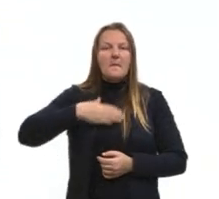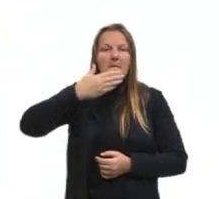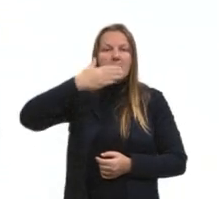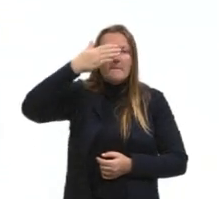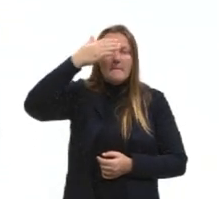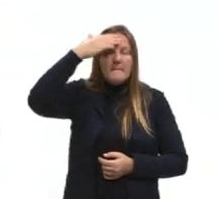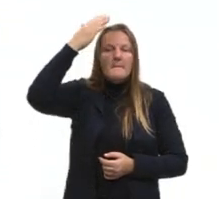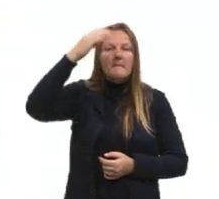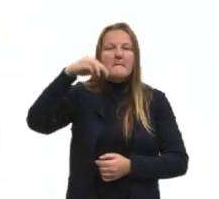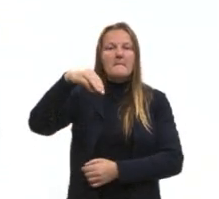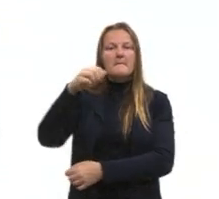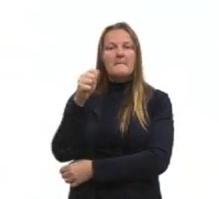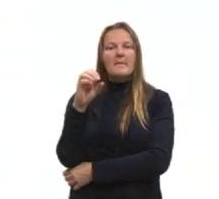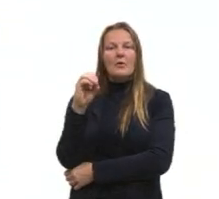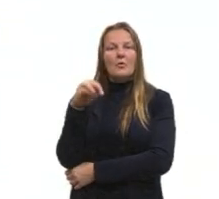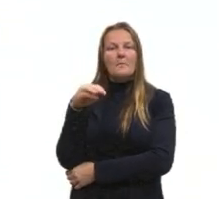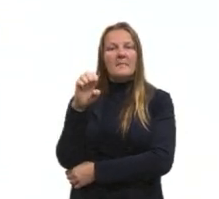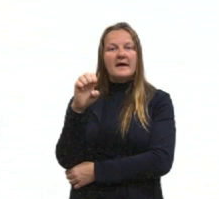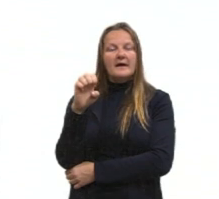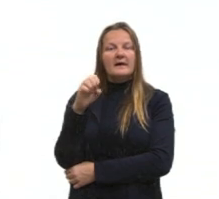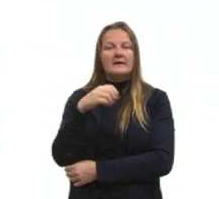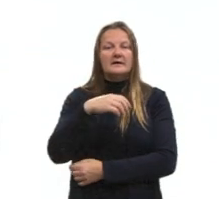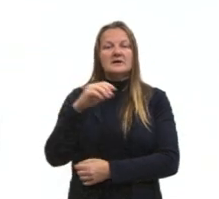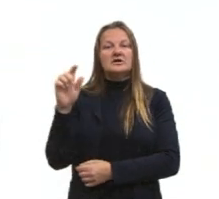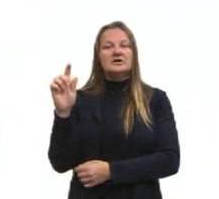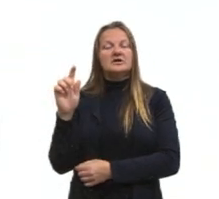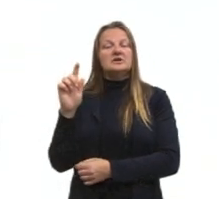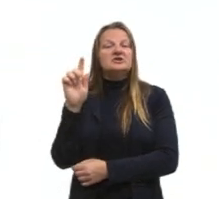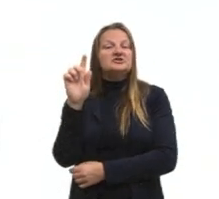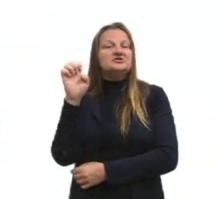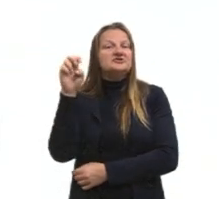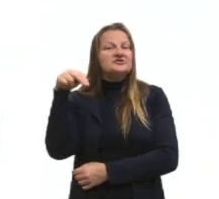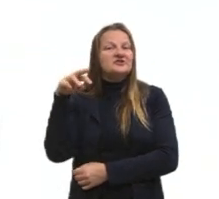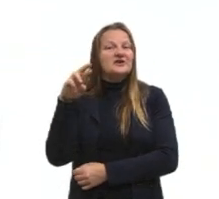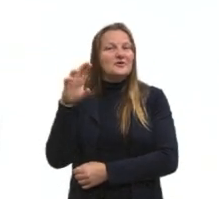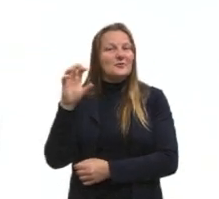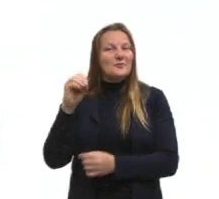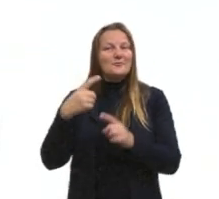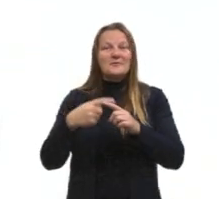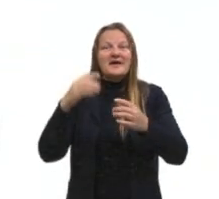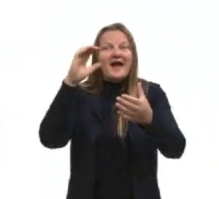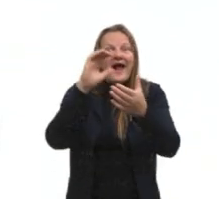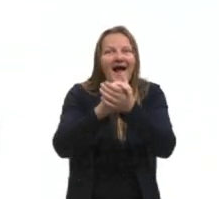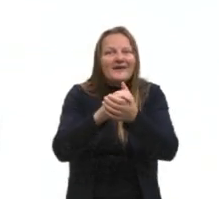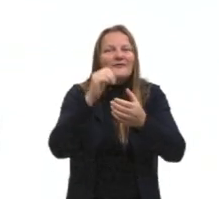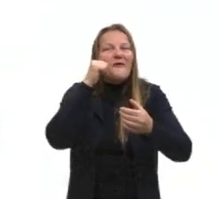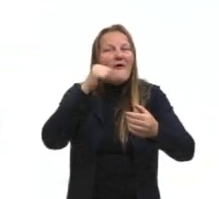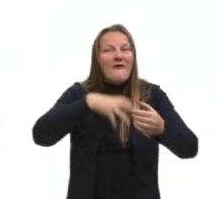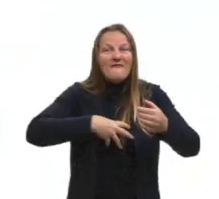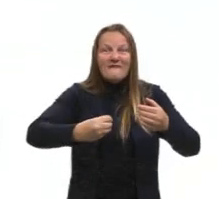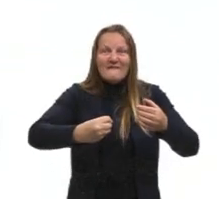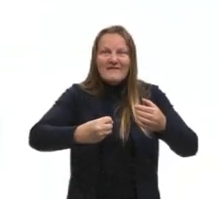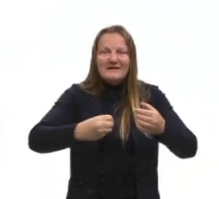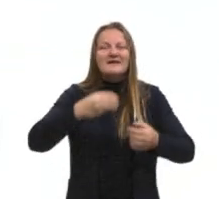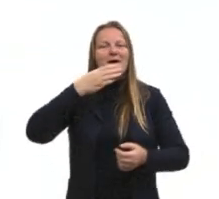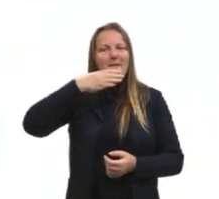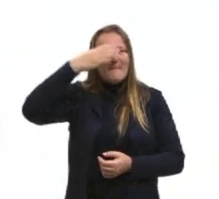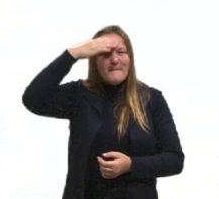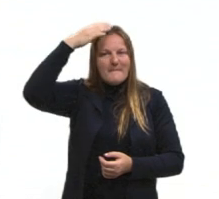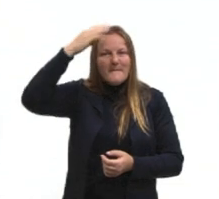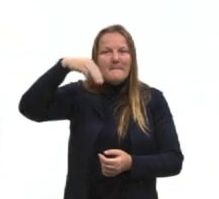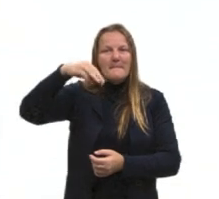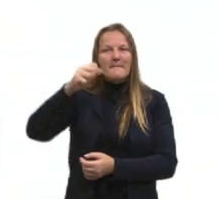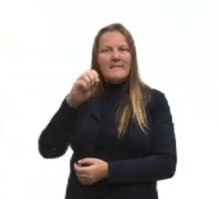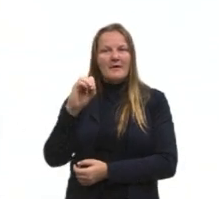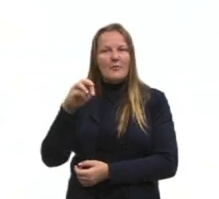casando com a filha né do momento então ele se diz não eu sou pertencente dessa questão Então vamos seguir